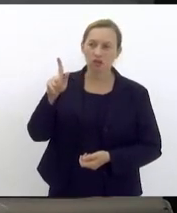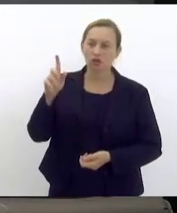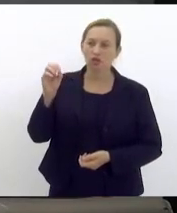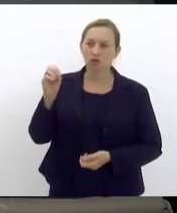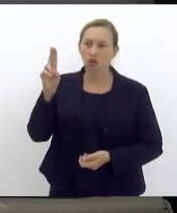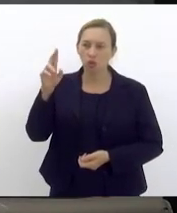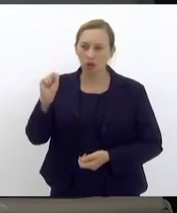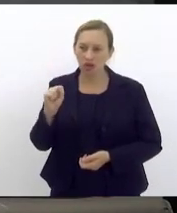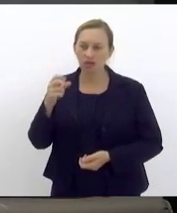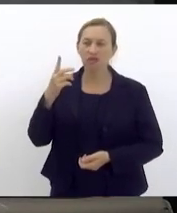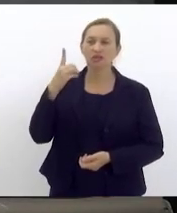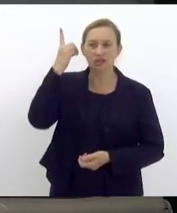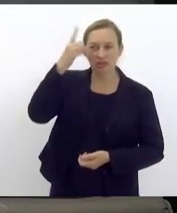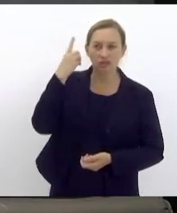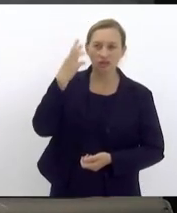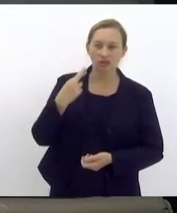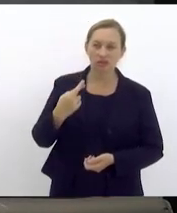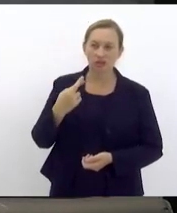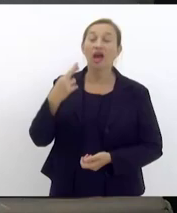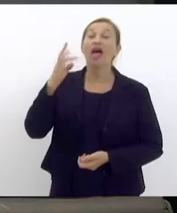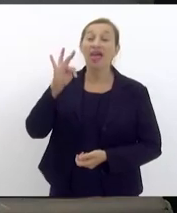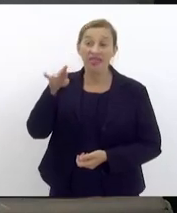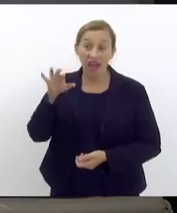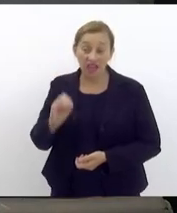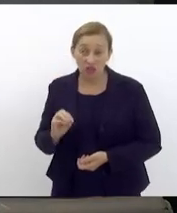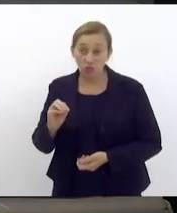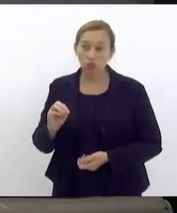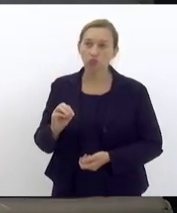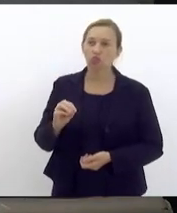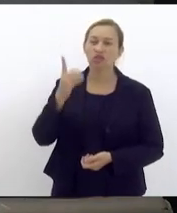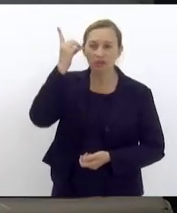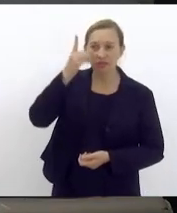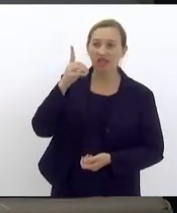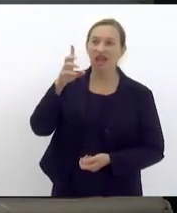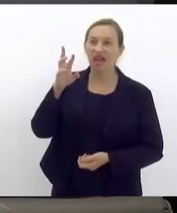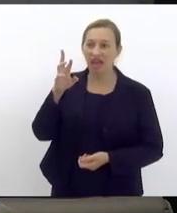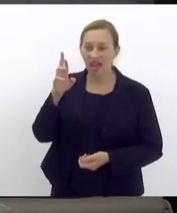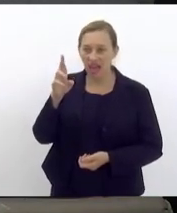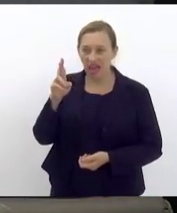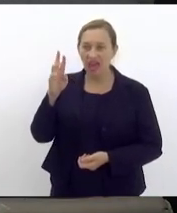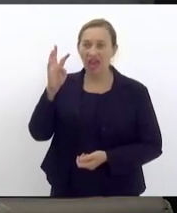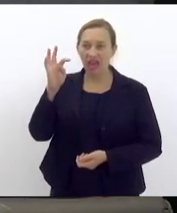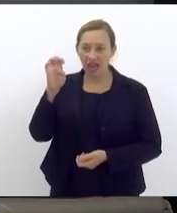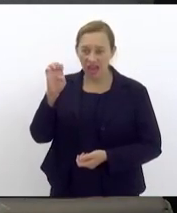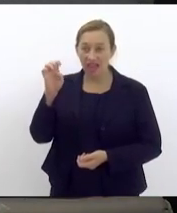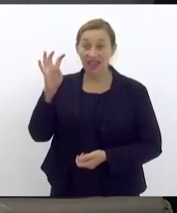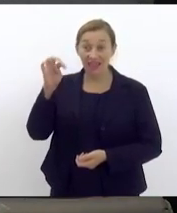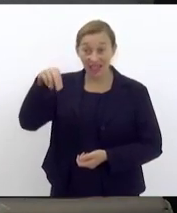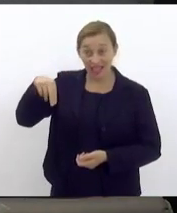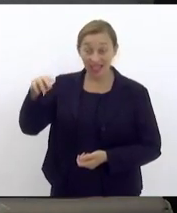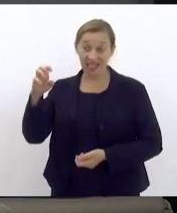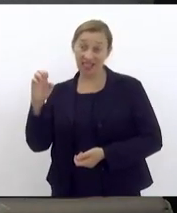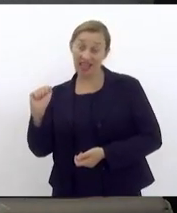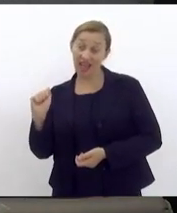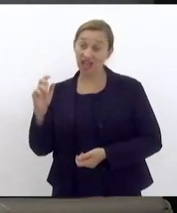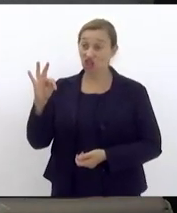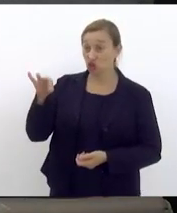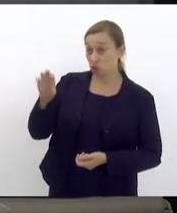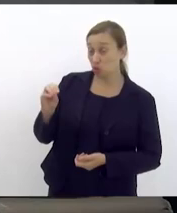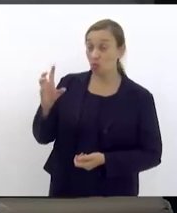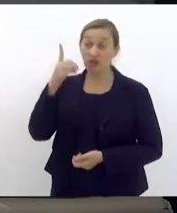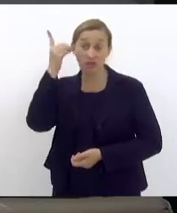ruas deputada Renata Renato Miranda Deputado Renato Miranda Deputado Arthur Monteiro